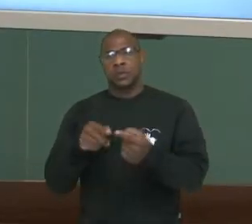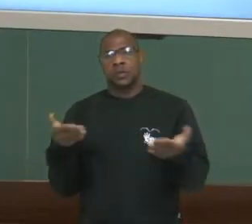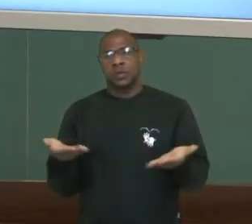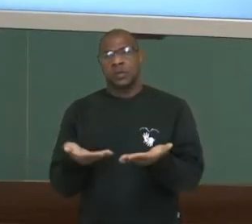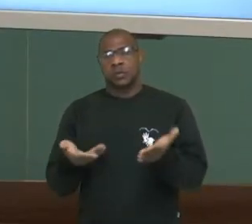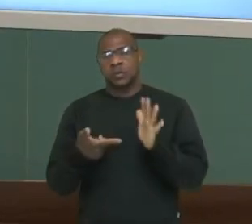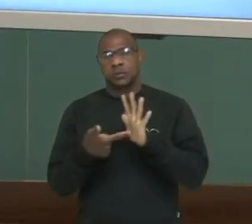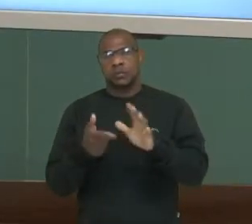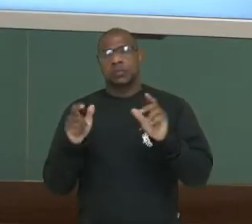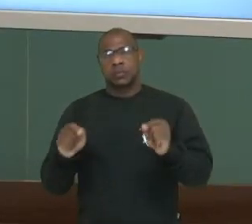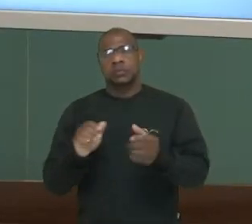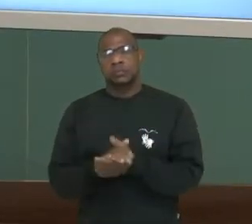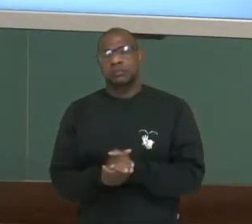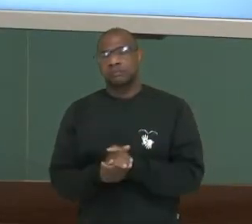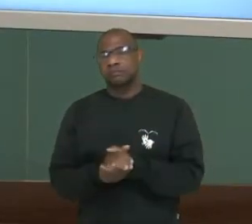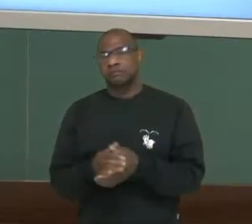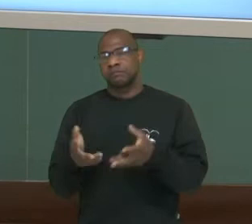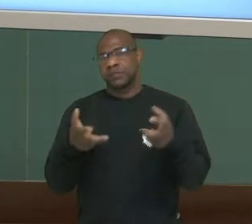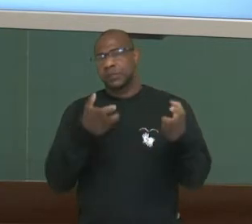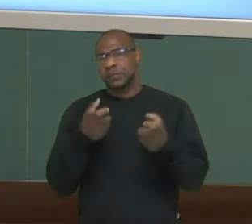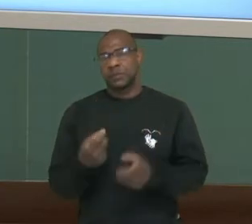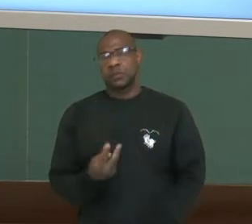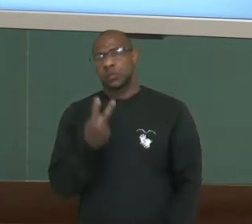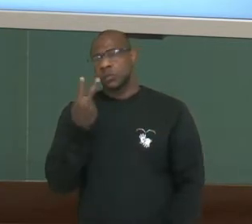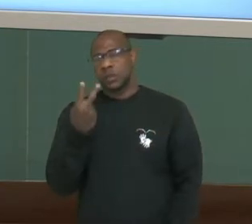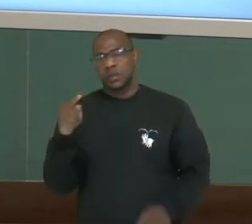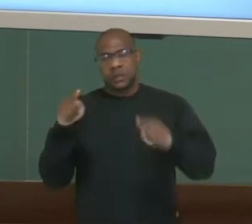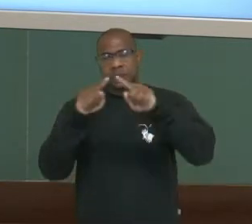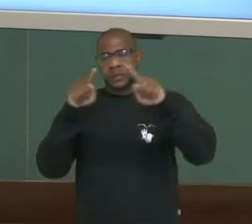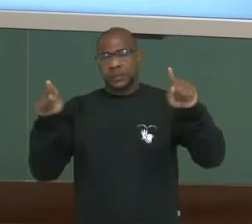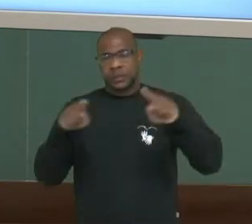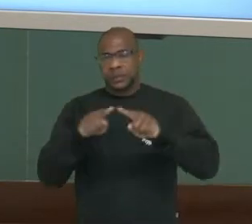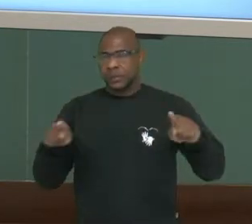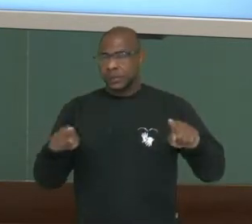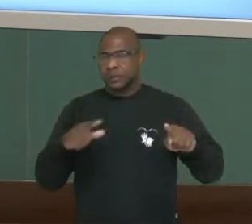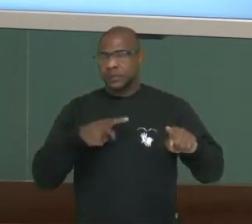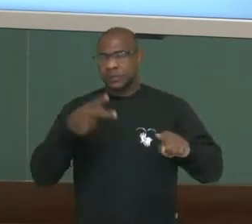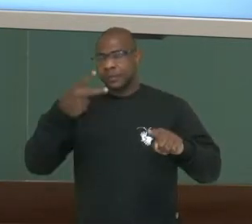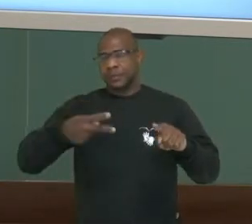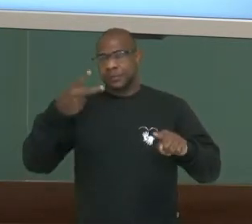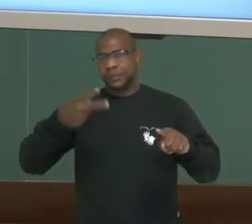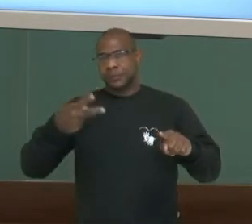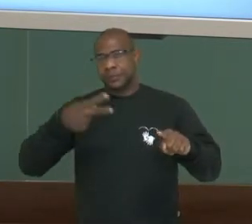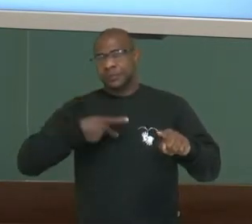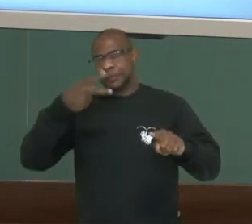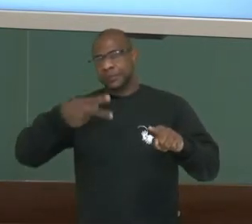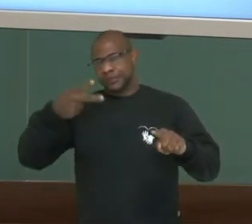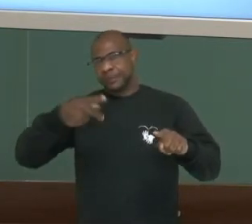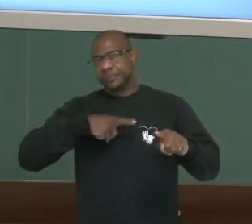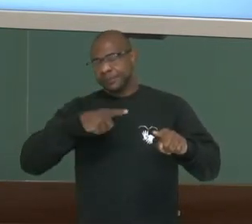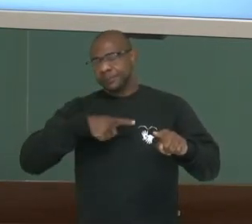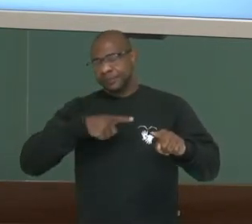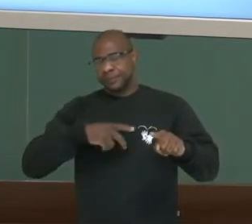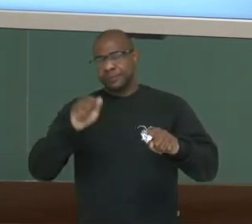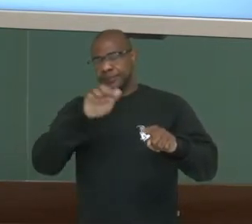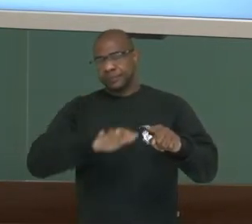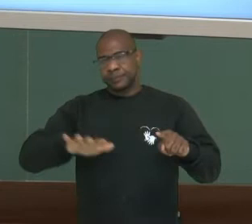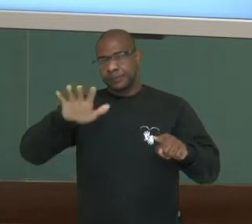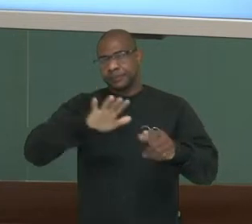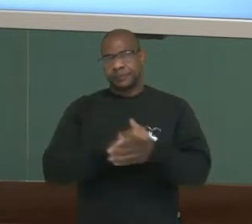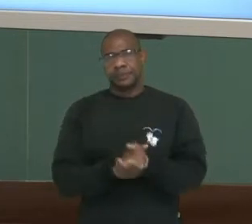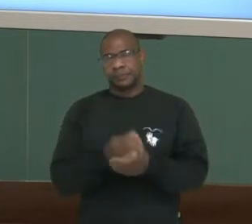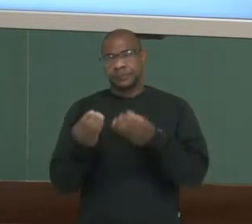do vídeo de hoje: reconhecer quando duas retas são concorrentes num plano cartesiano. O que quer dizer